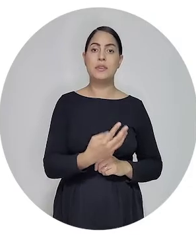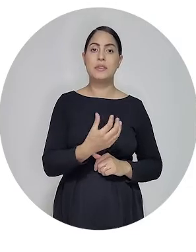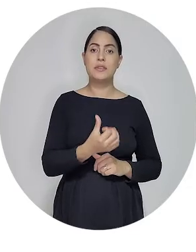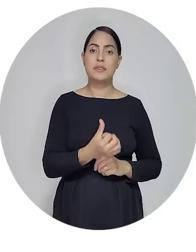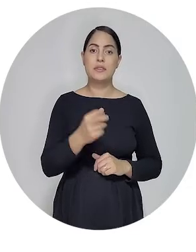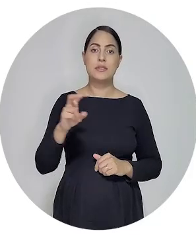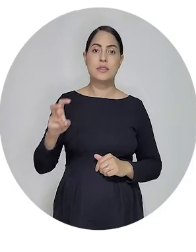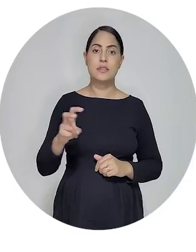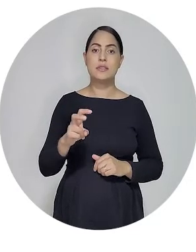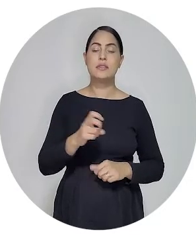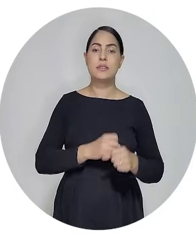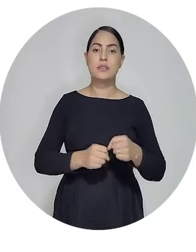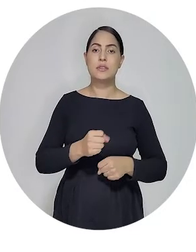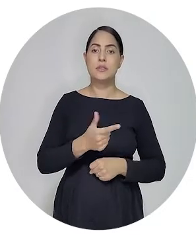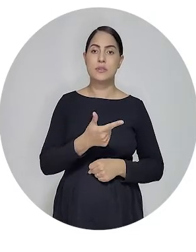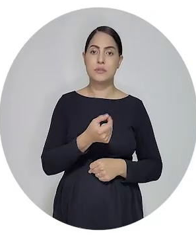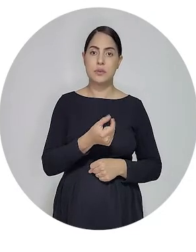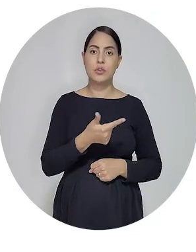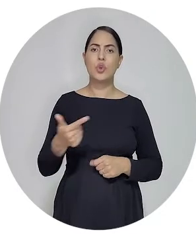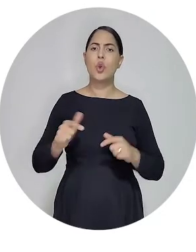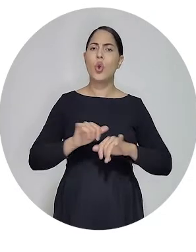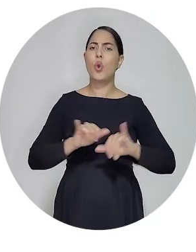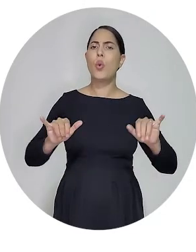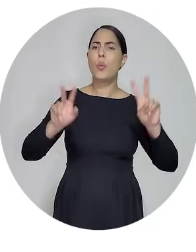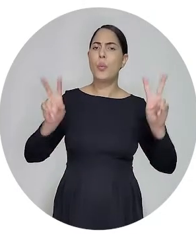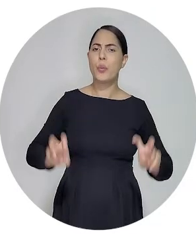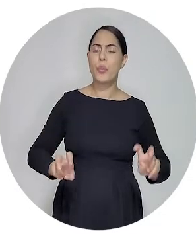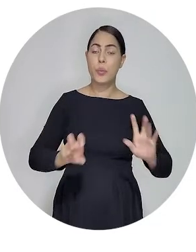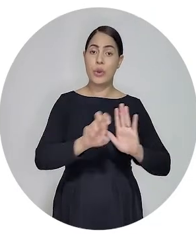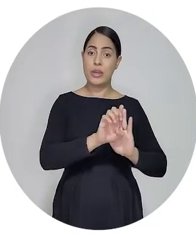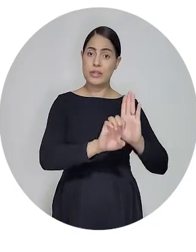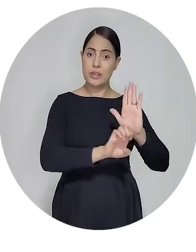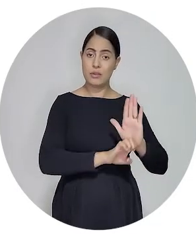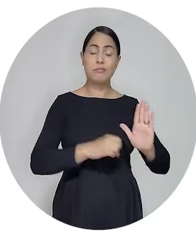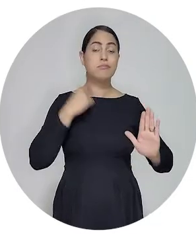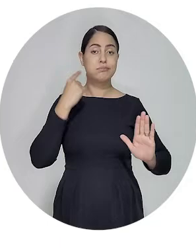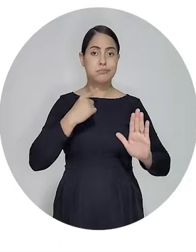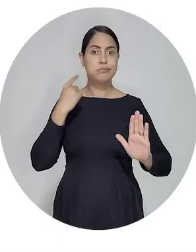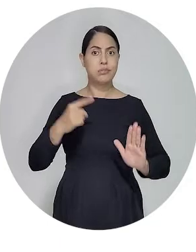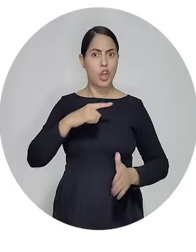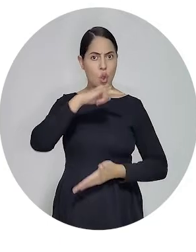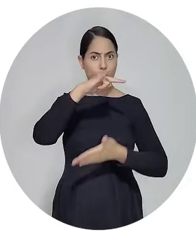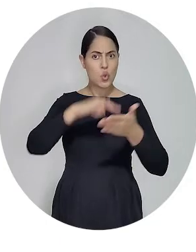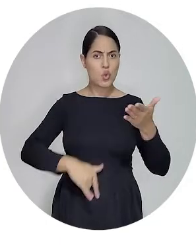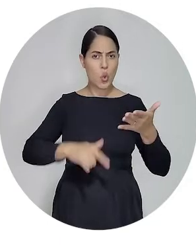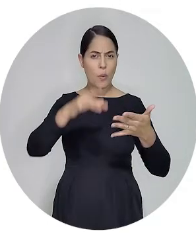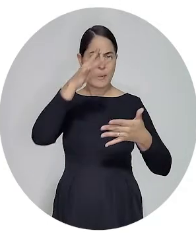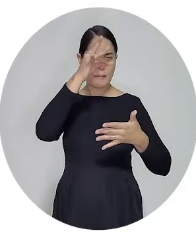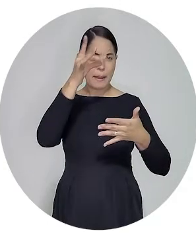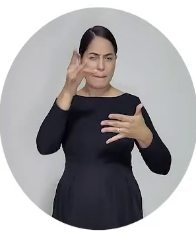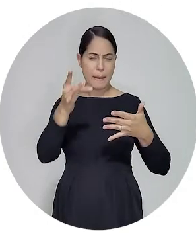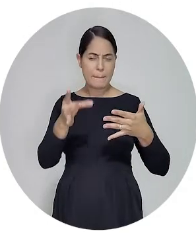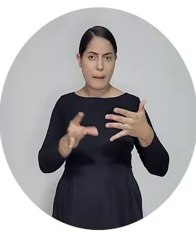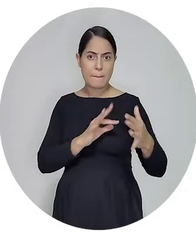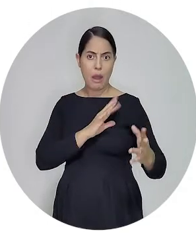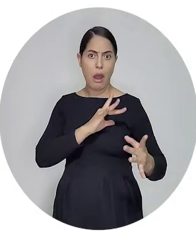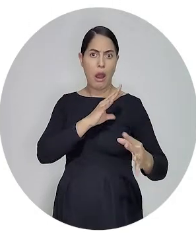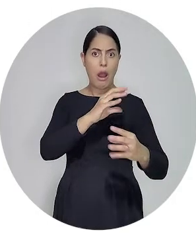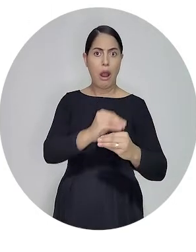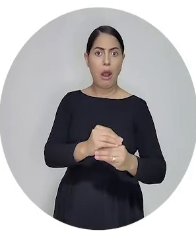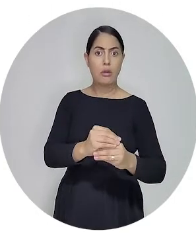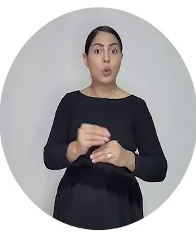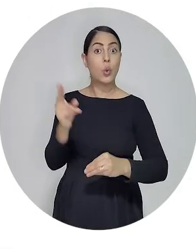nº 14.365 de 2022, que atualiza o Estatuto da Advocacia, reuniu em um único documento